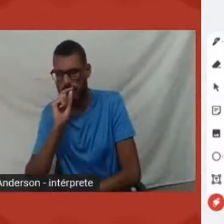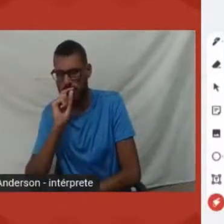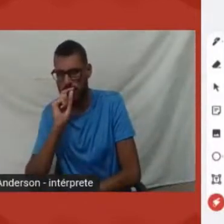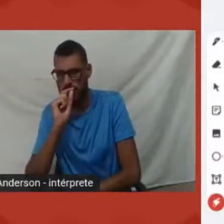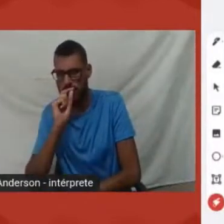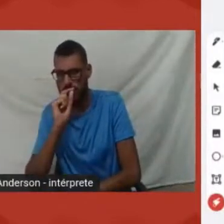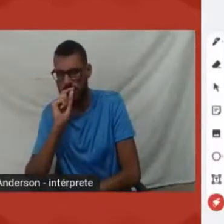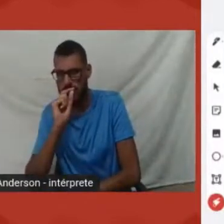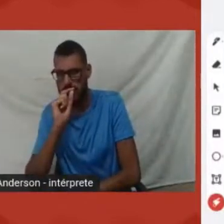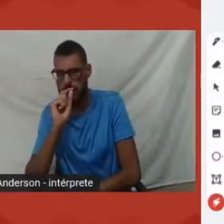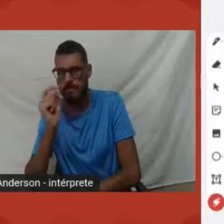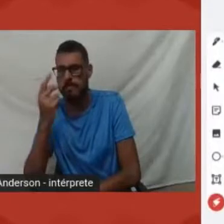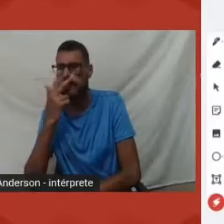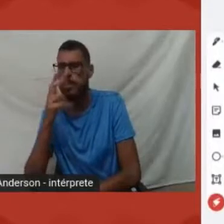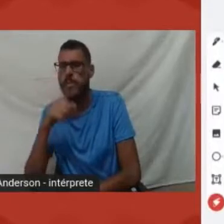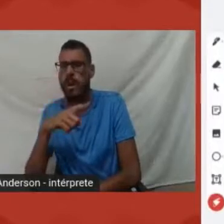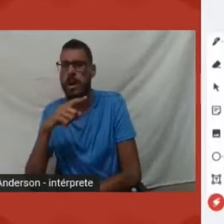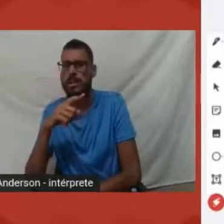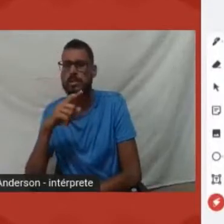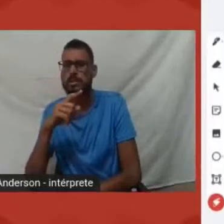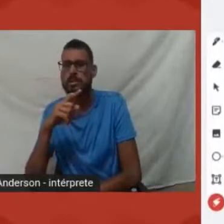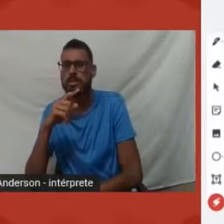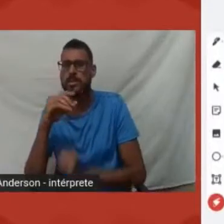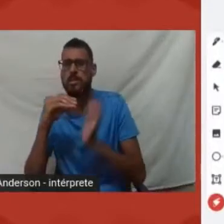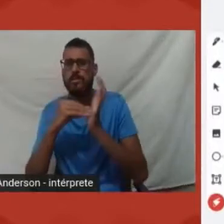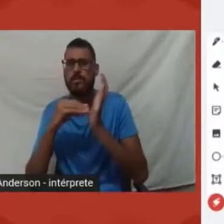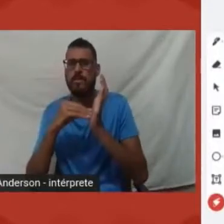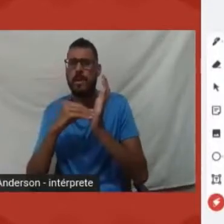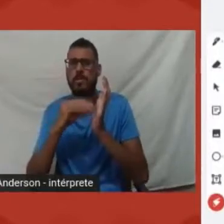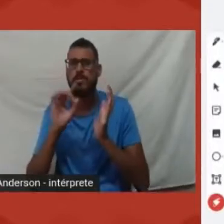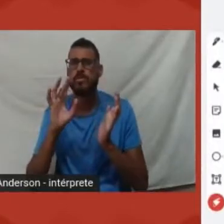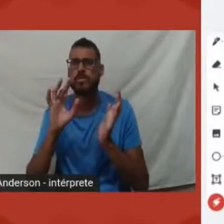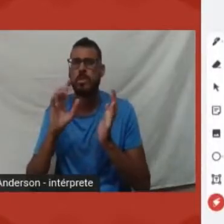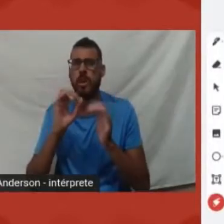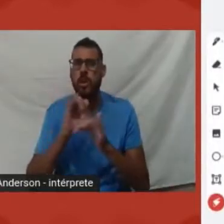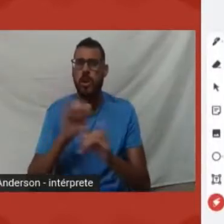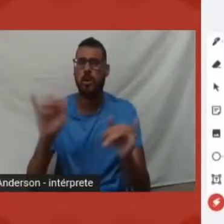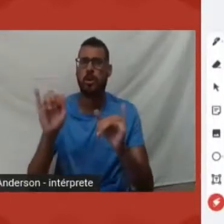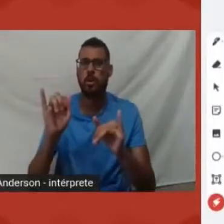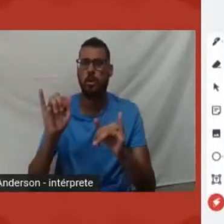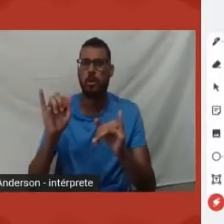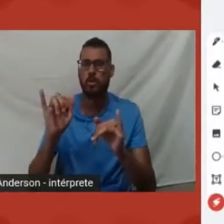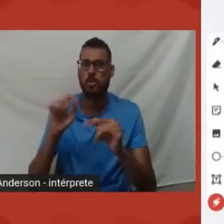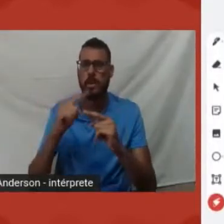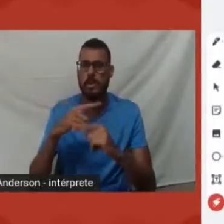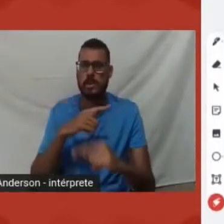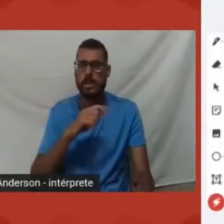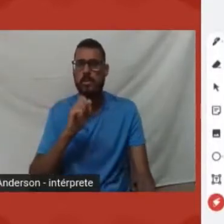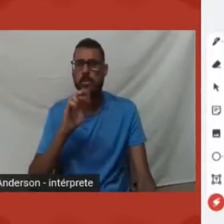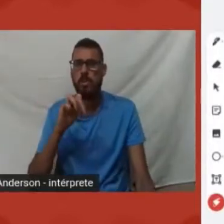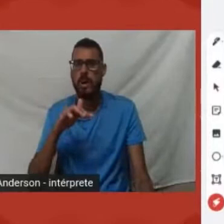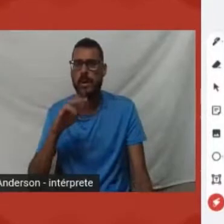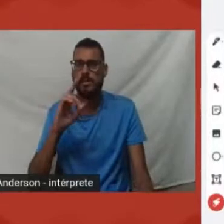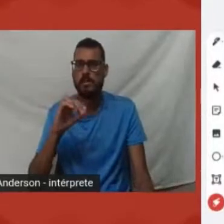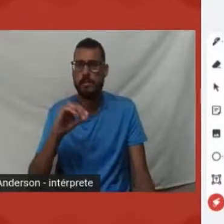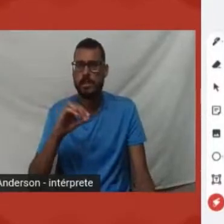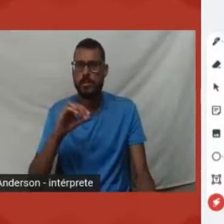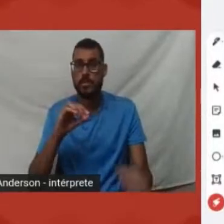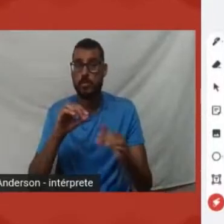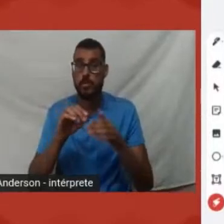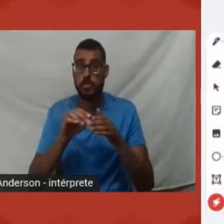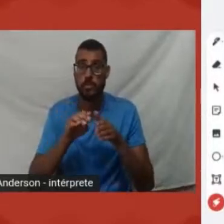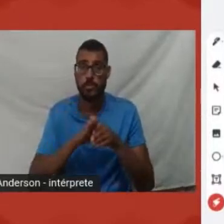O Flávio, eu acho que faltou só uma comunicação do que o Armando colocou aqui como instruções,